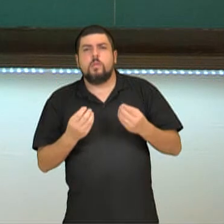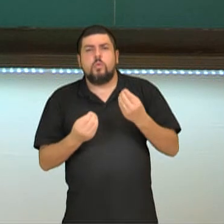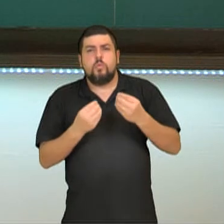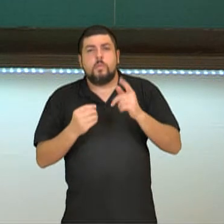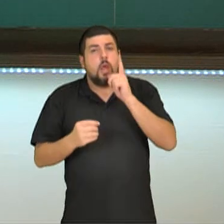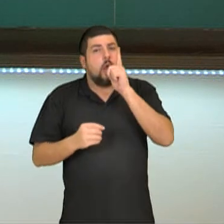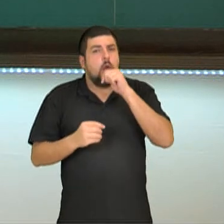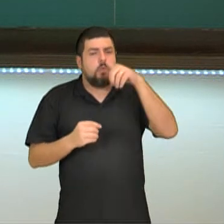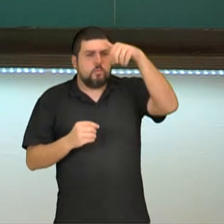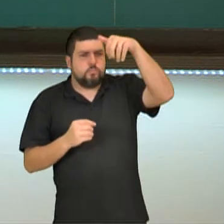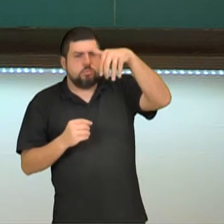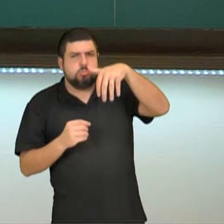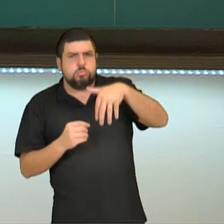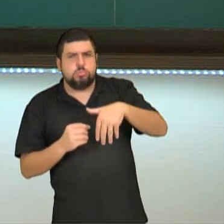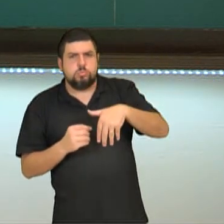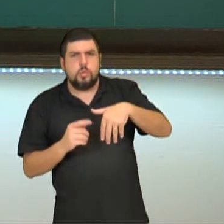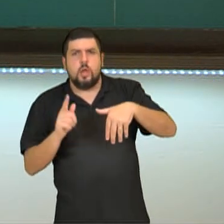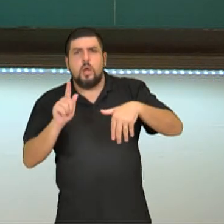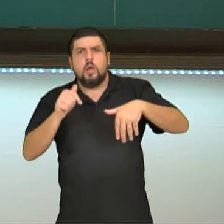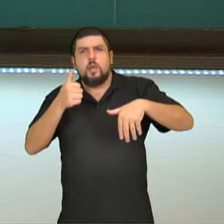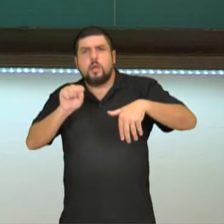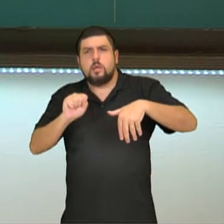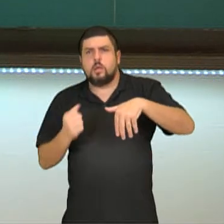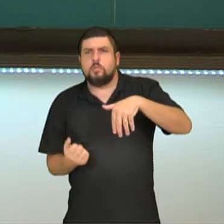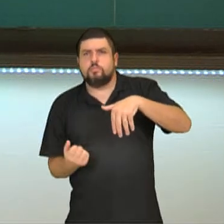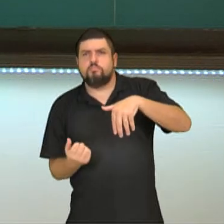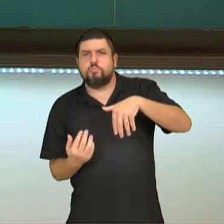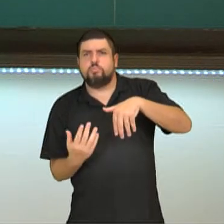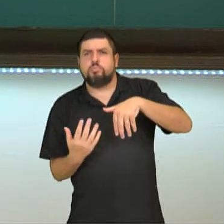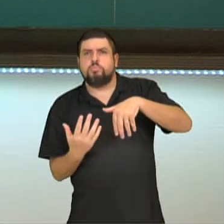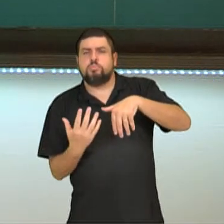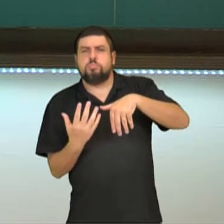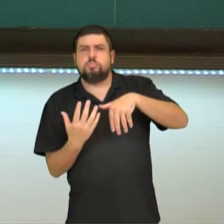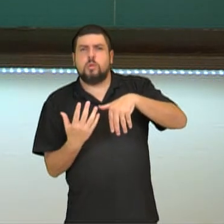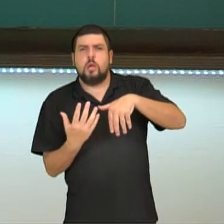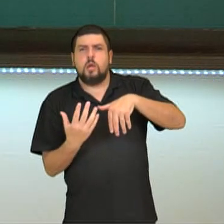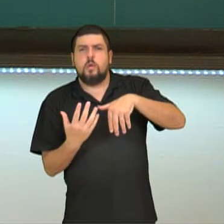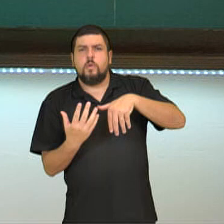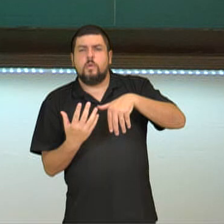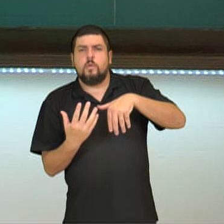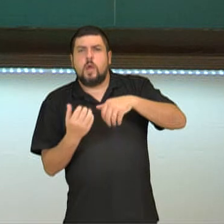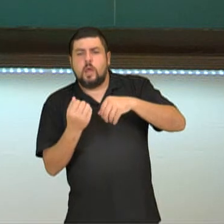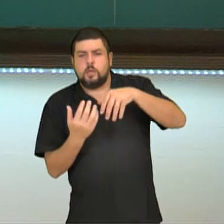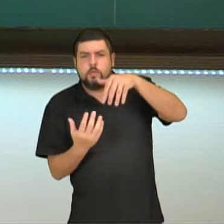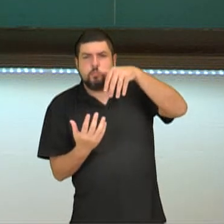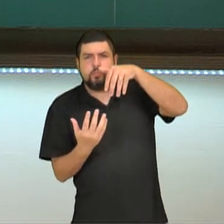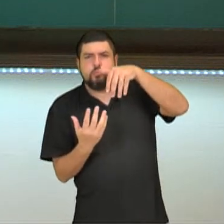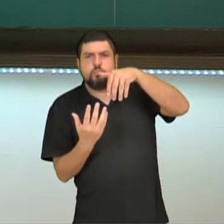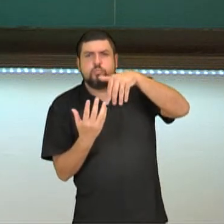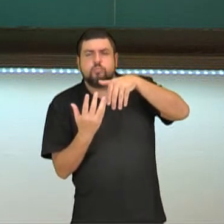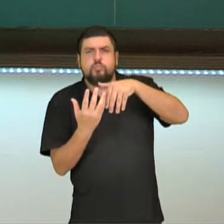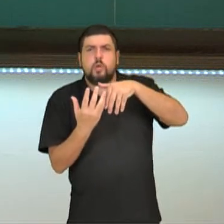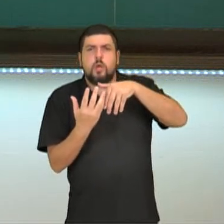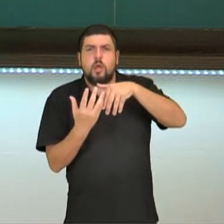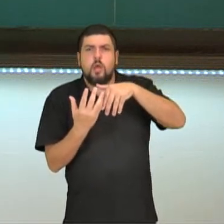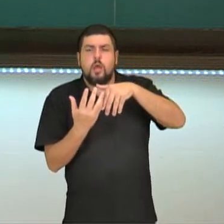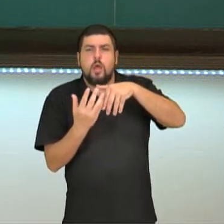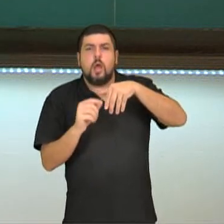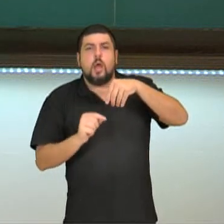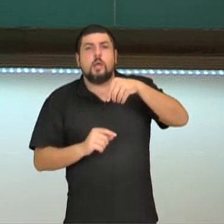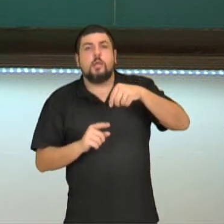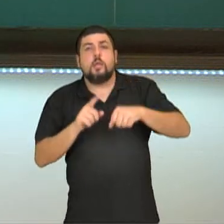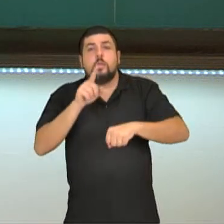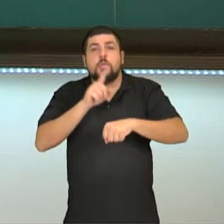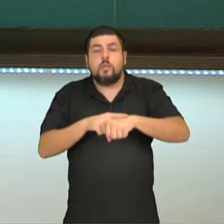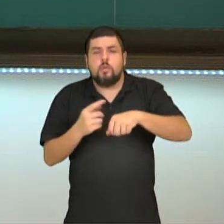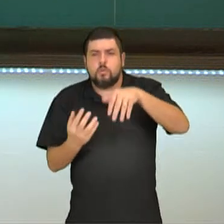baixa pressão. Então, esse gás, pela repulsão molecular, tudo, encontra um ambiente que ele pode expandir. E essa